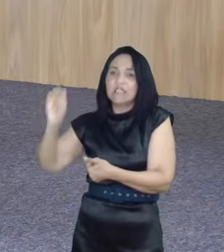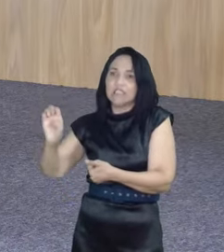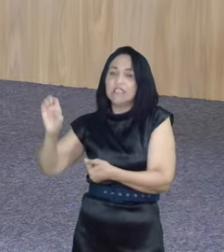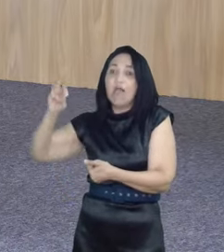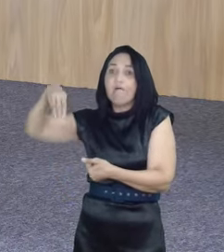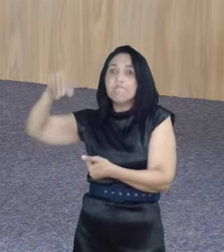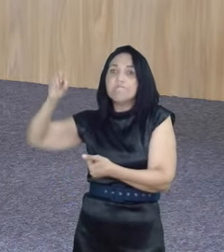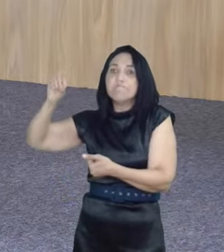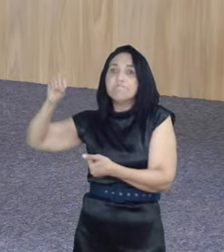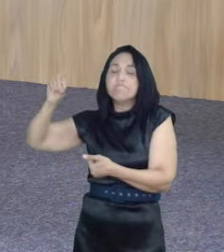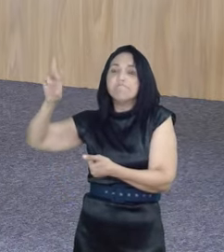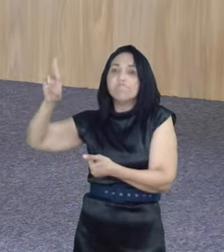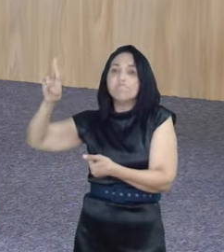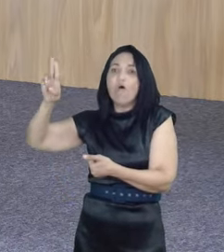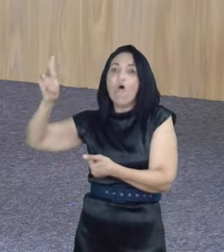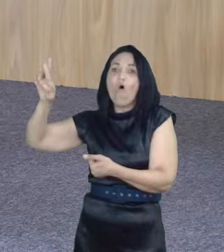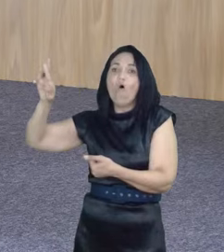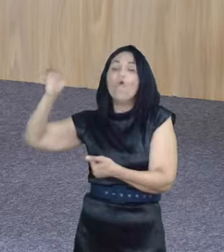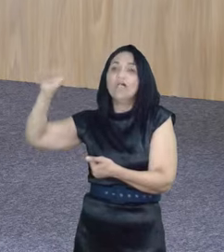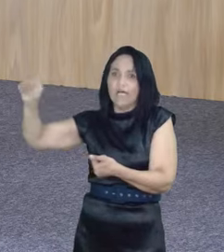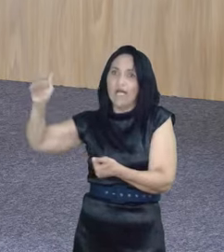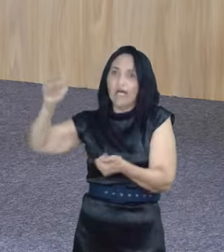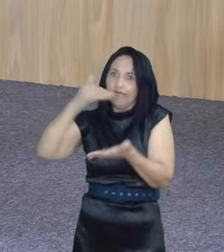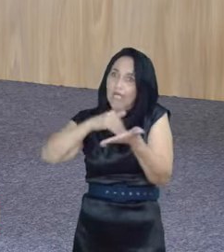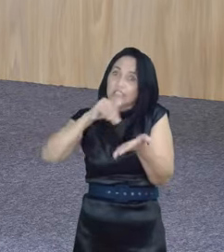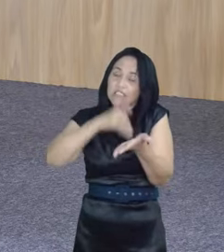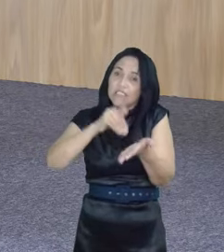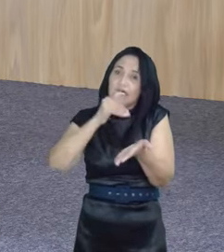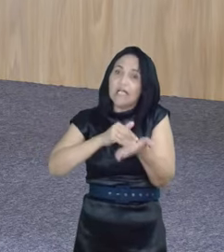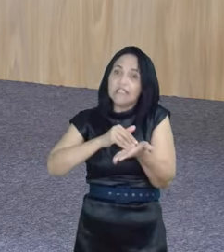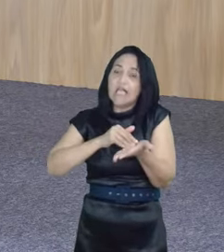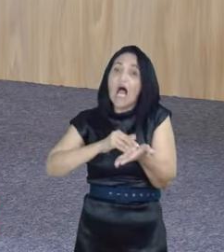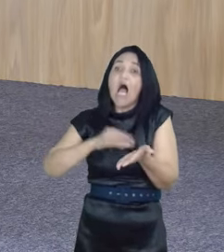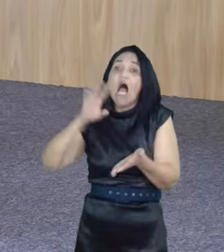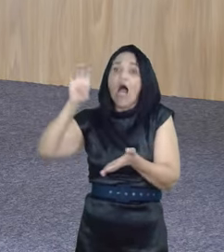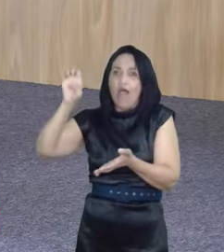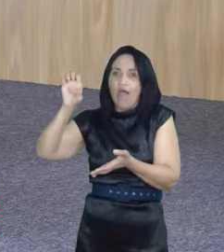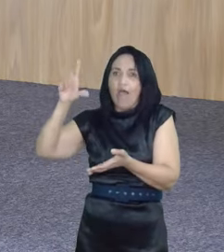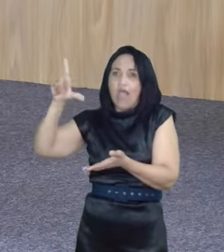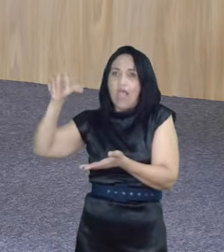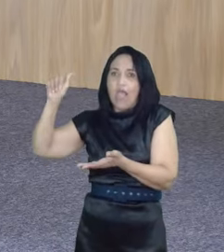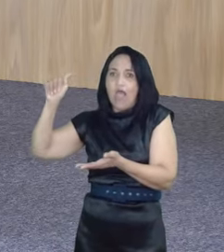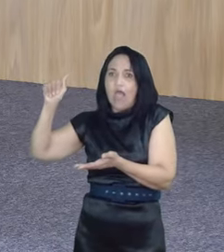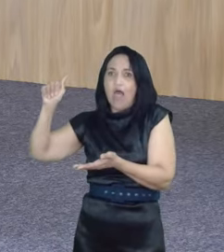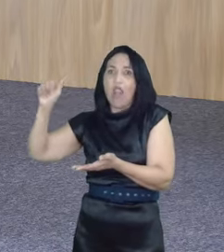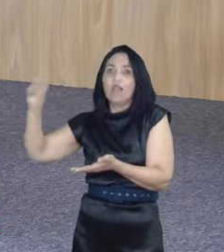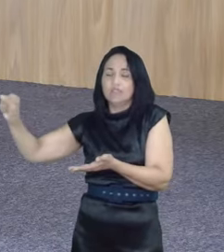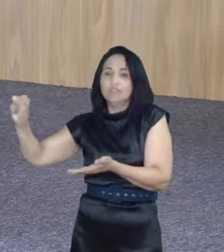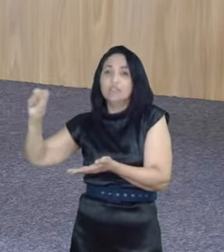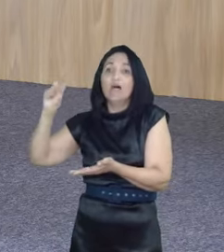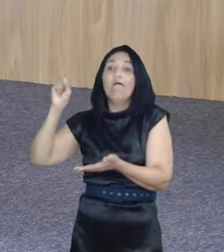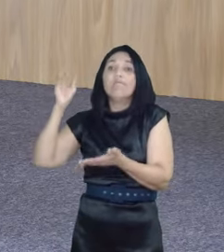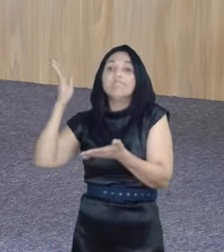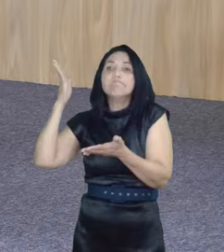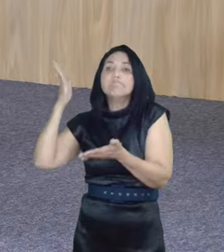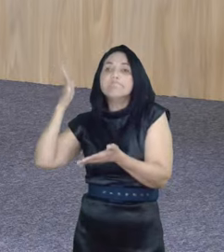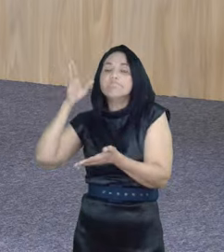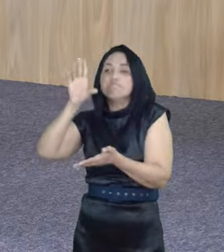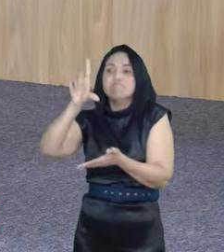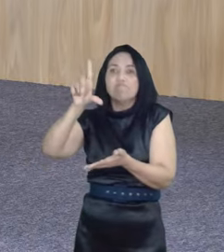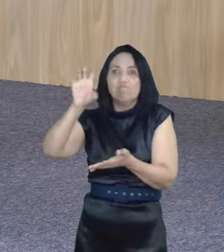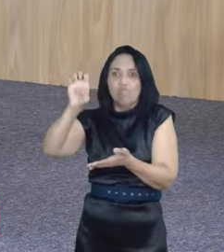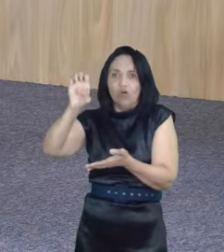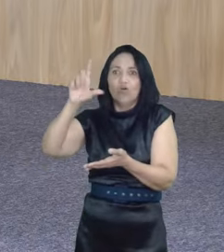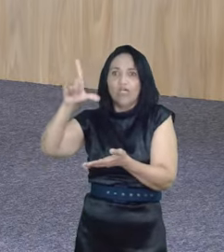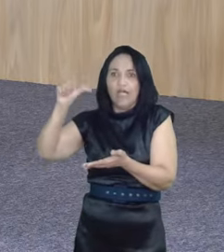Mulheres, através do projeto Eras por Elas, está fazendo assim um aperto maior nas nossas